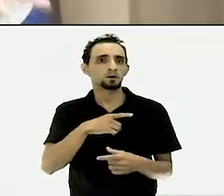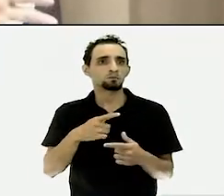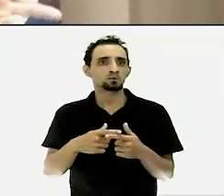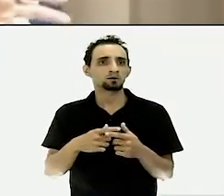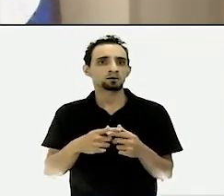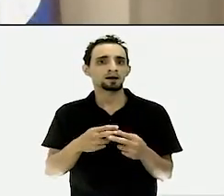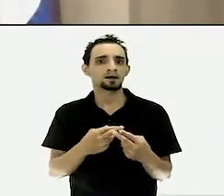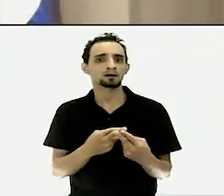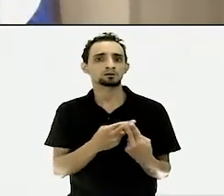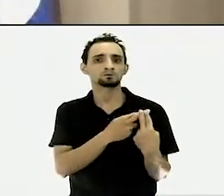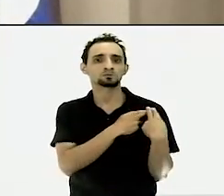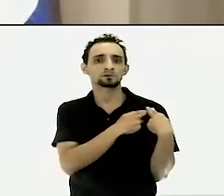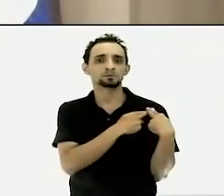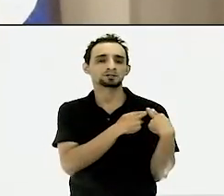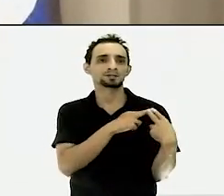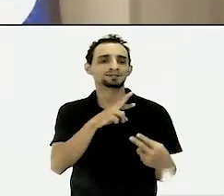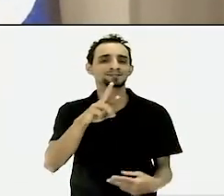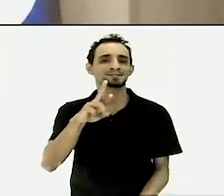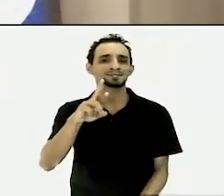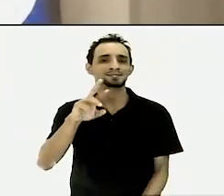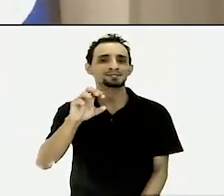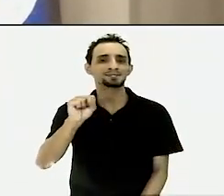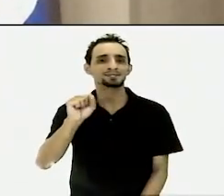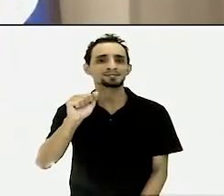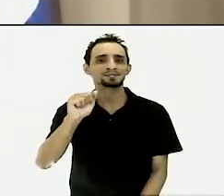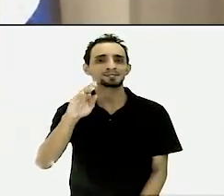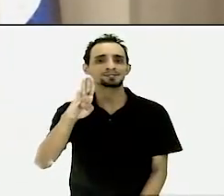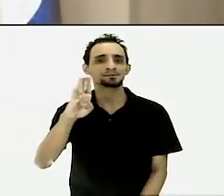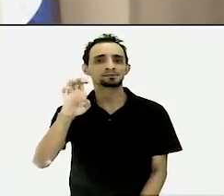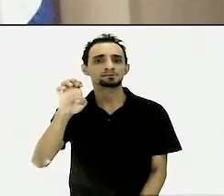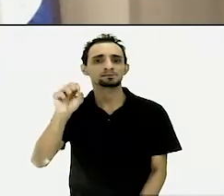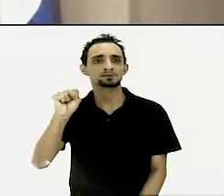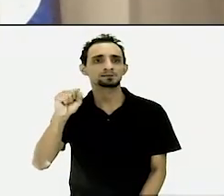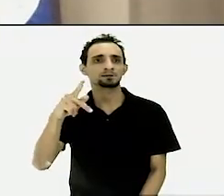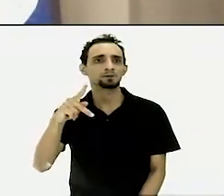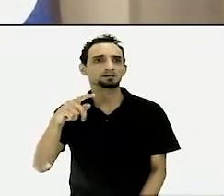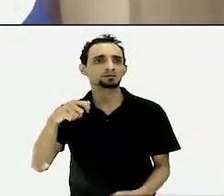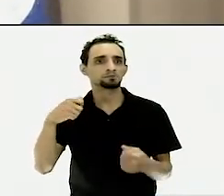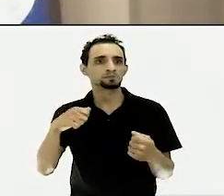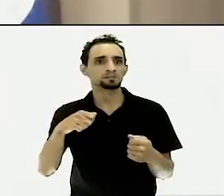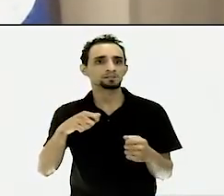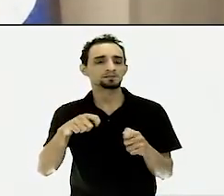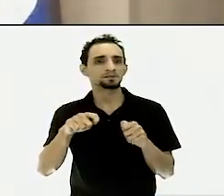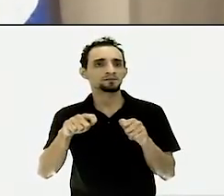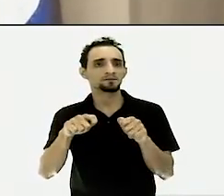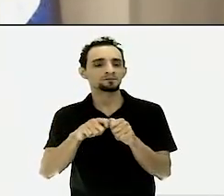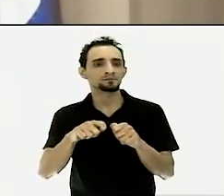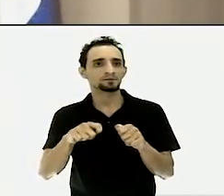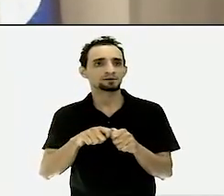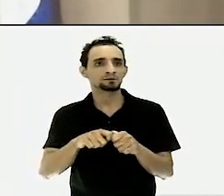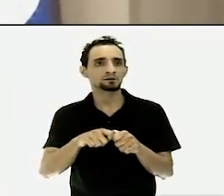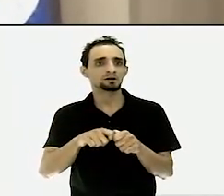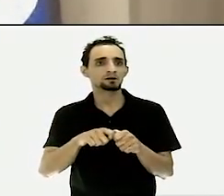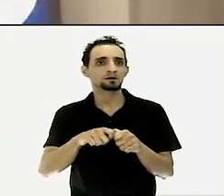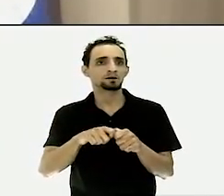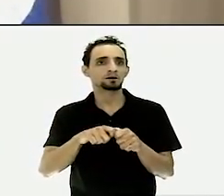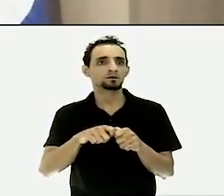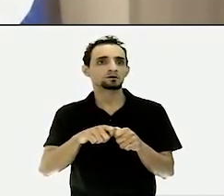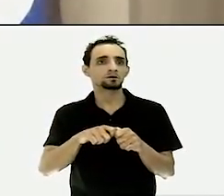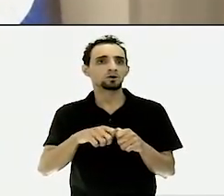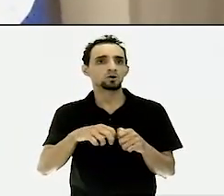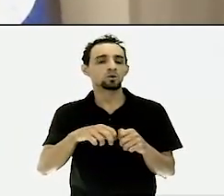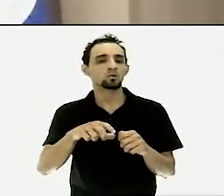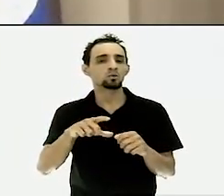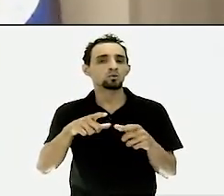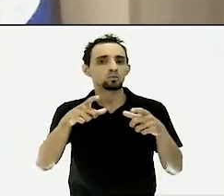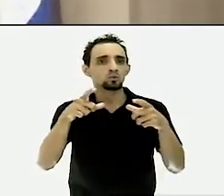mas foi avisado que é só depois das 5 horas. Mas eu entendo. Eu liguei pro prefeito, liguei pro secretário de saúde, que